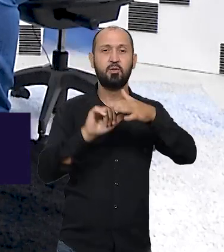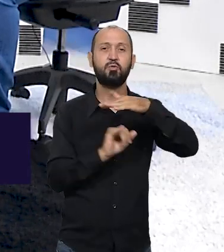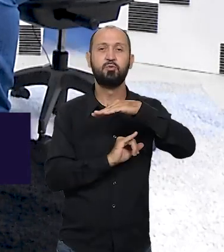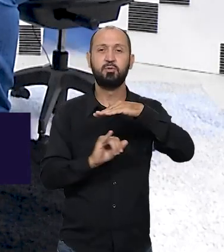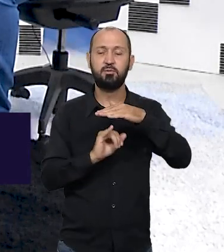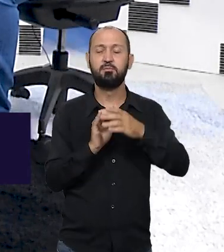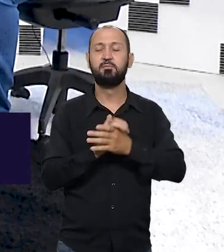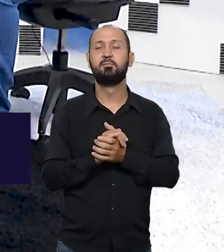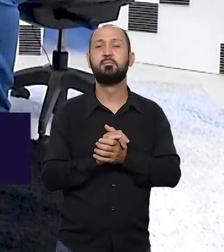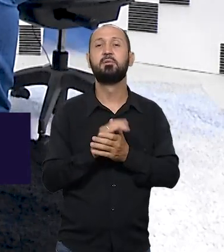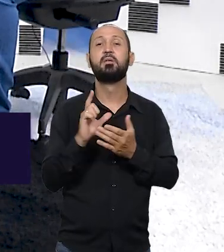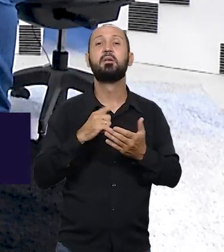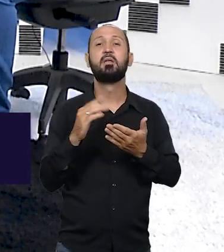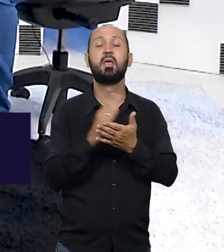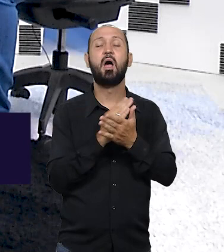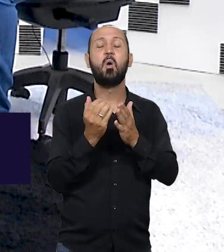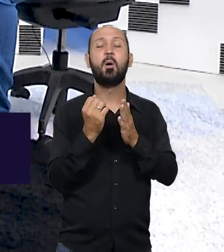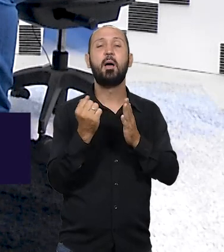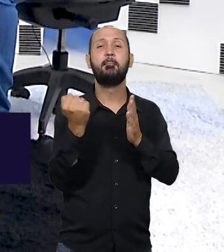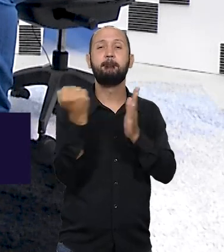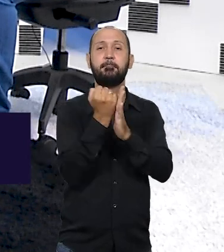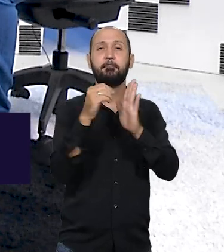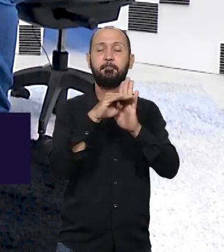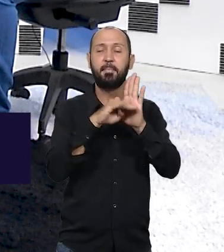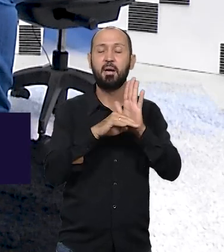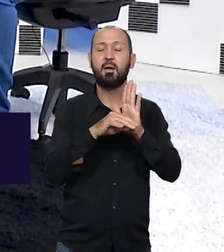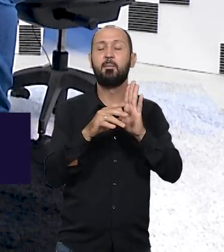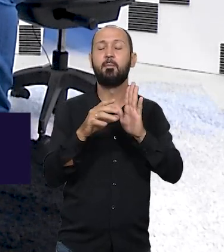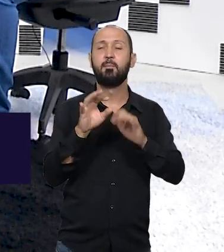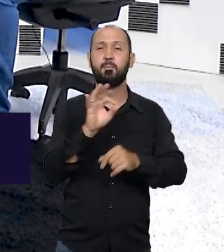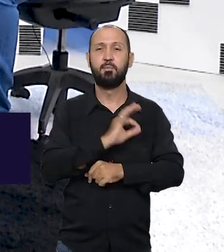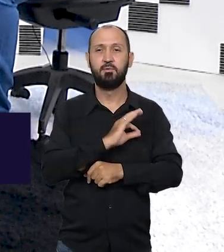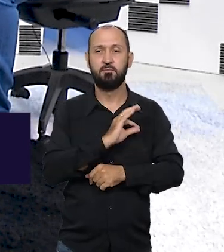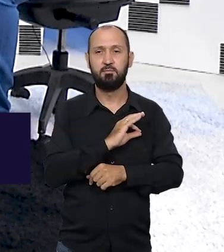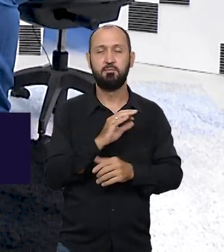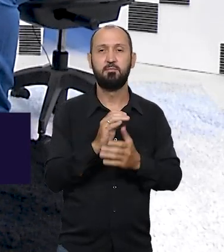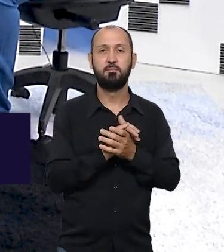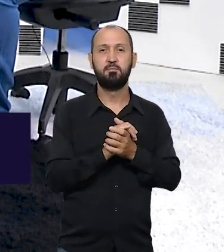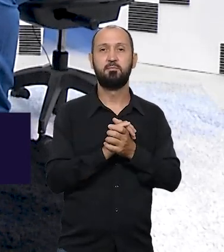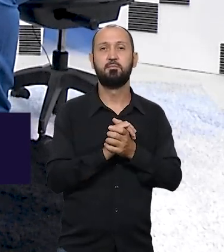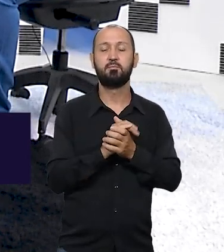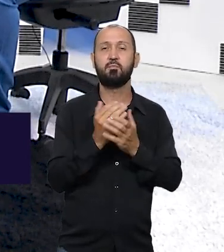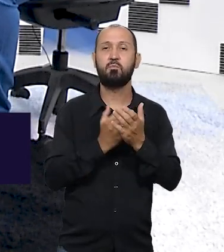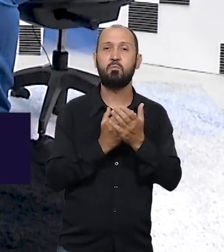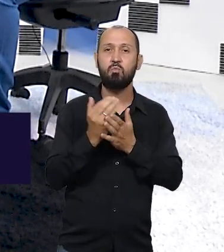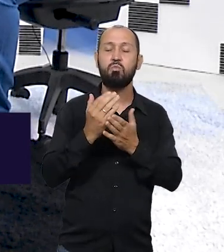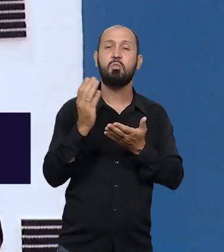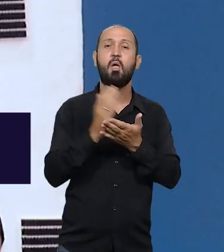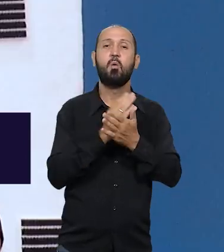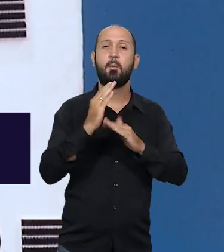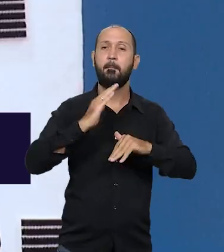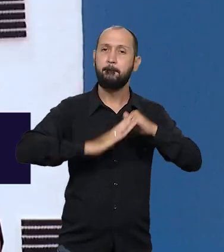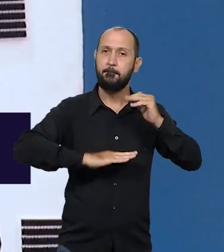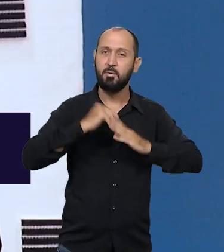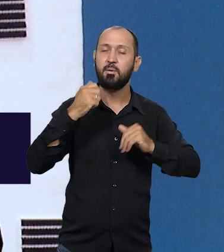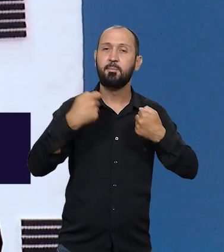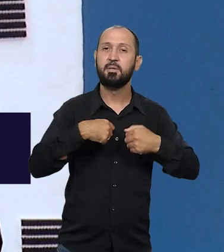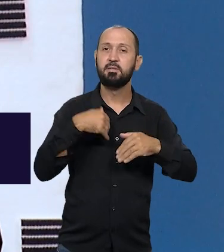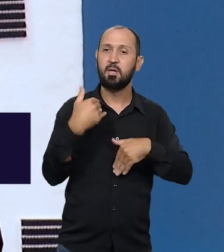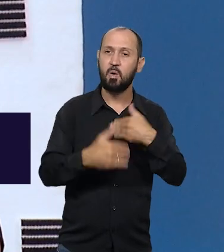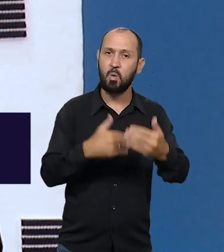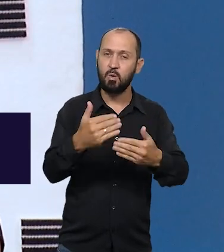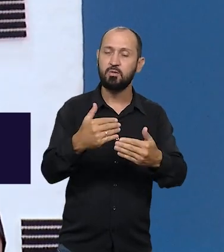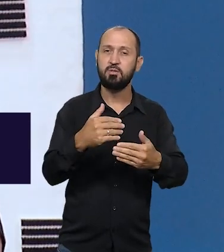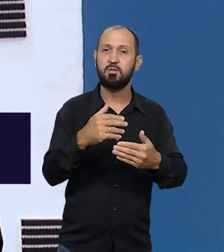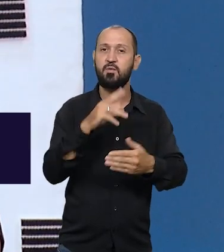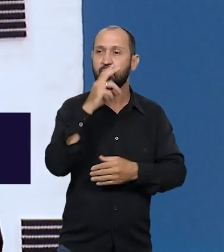alguns marcadores para os policiais. Olha só. Porque a gente começar algumas profissões que exigem rotinas muito definidas